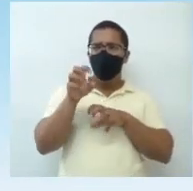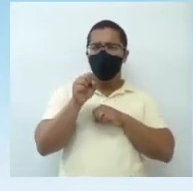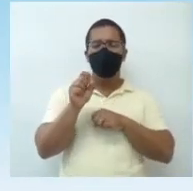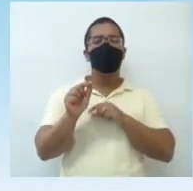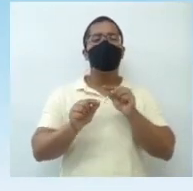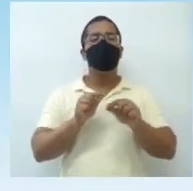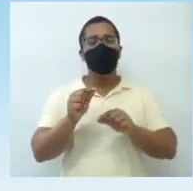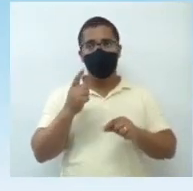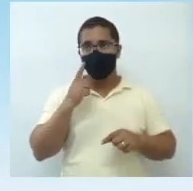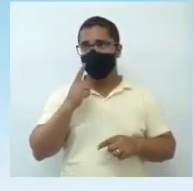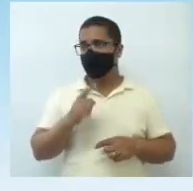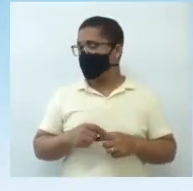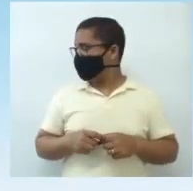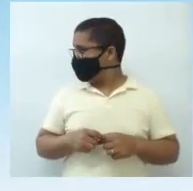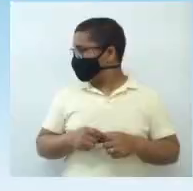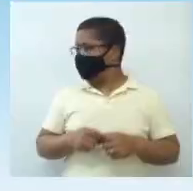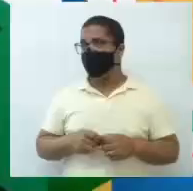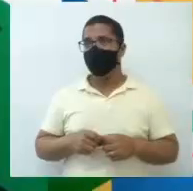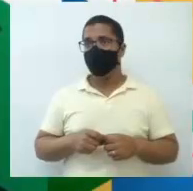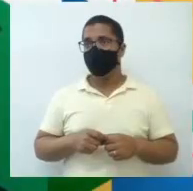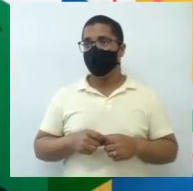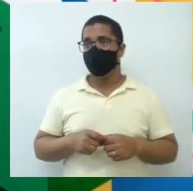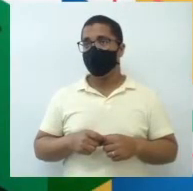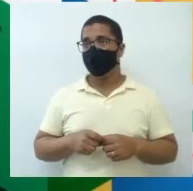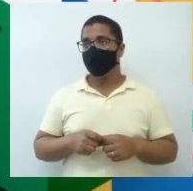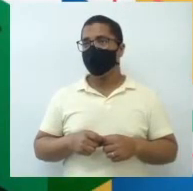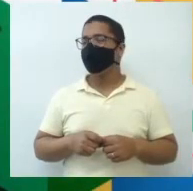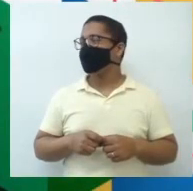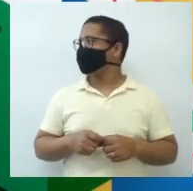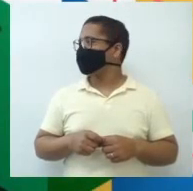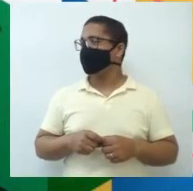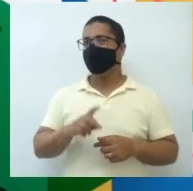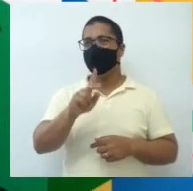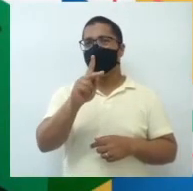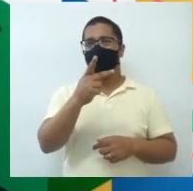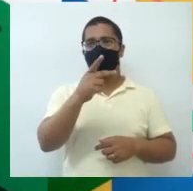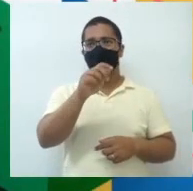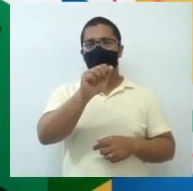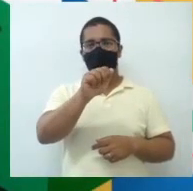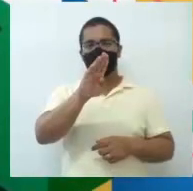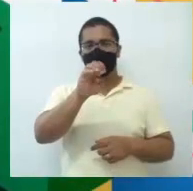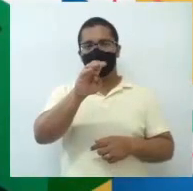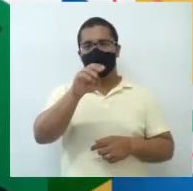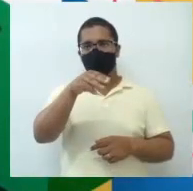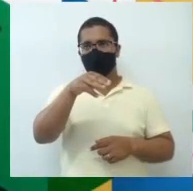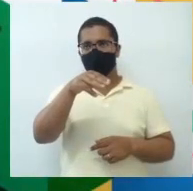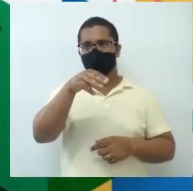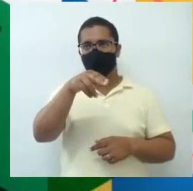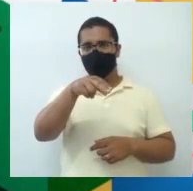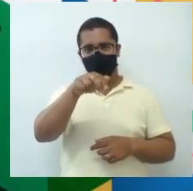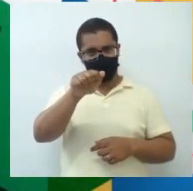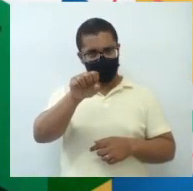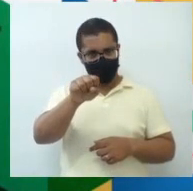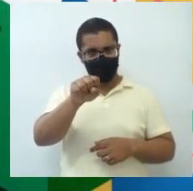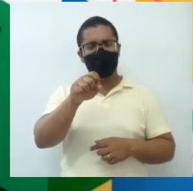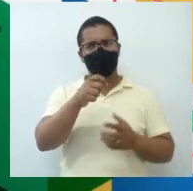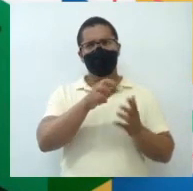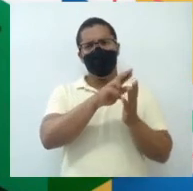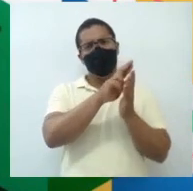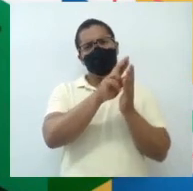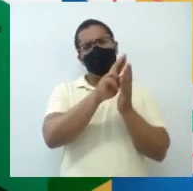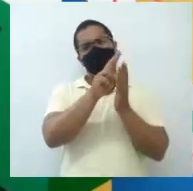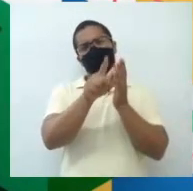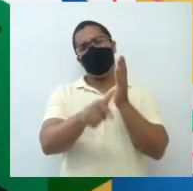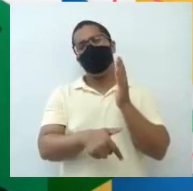esses lápis aqui a gente pode ver a berma Que várias pessoas o influenciaram nós podemos